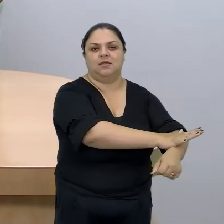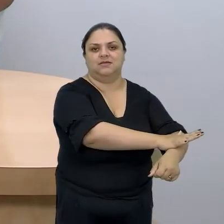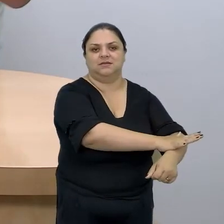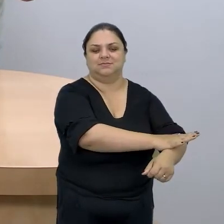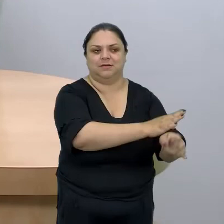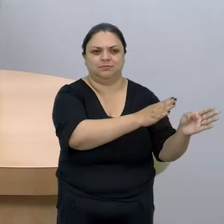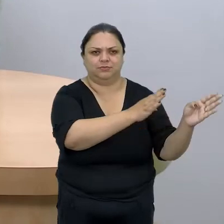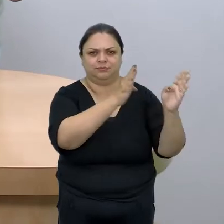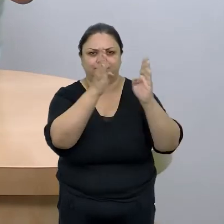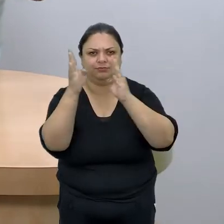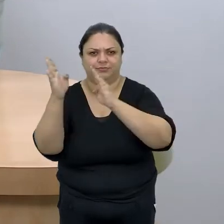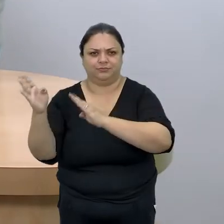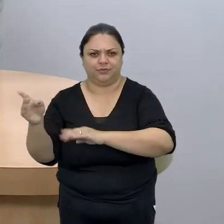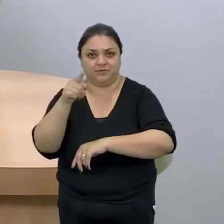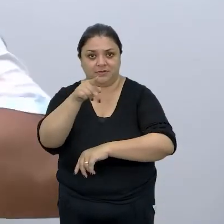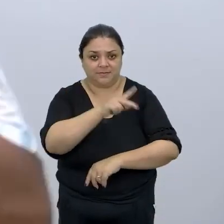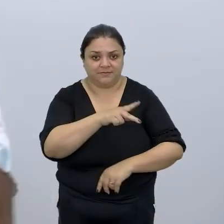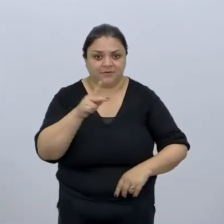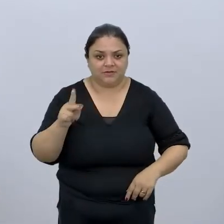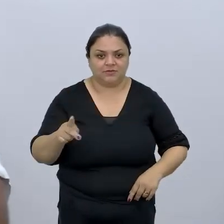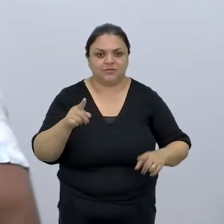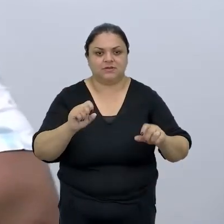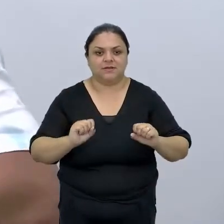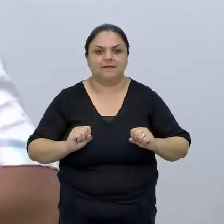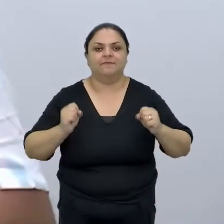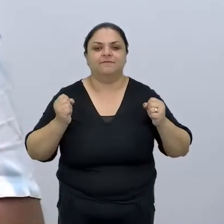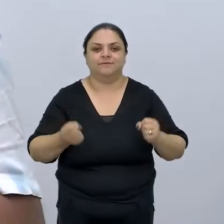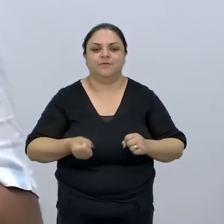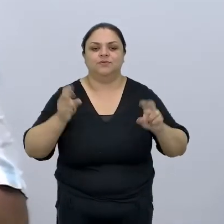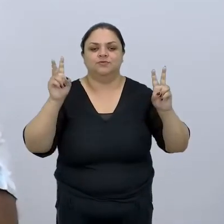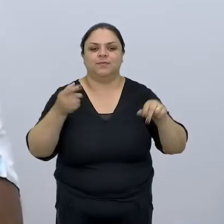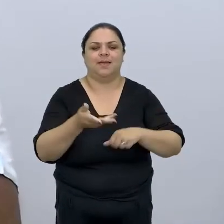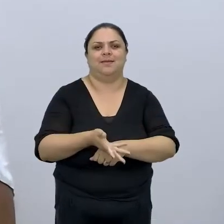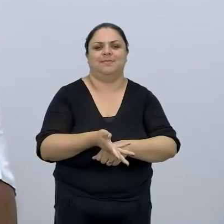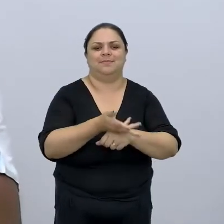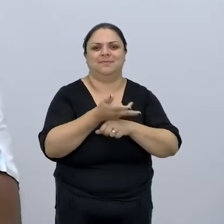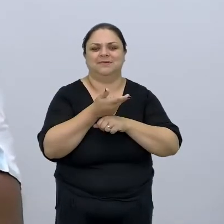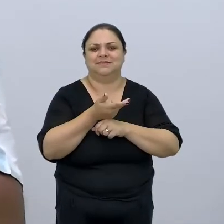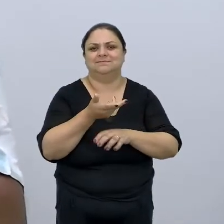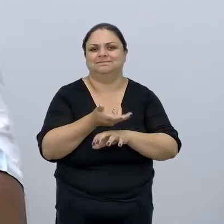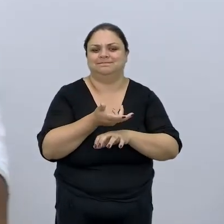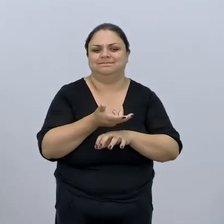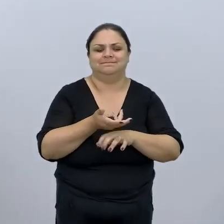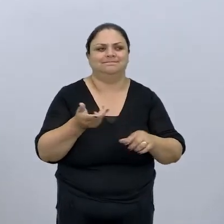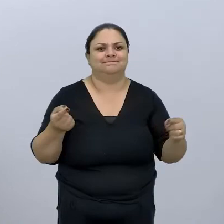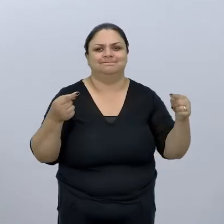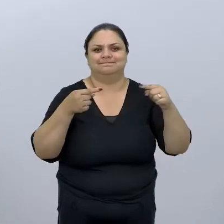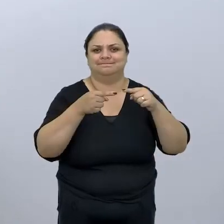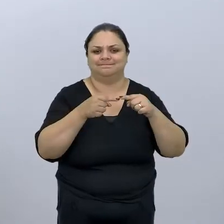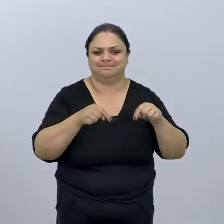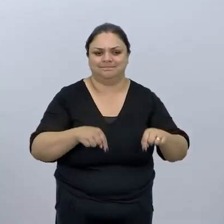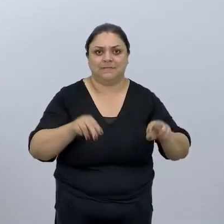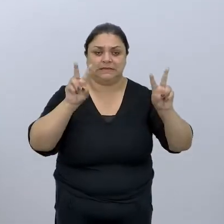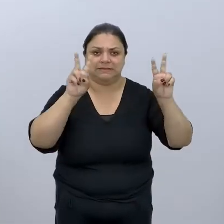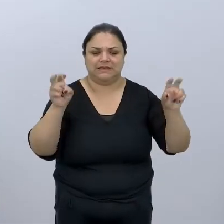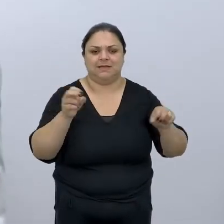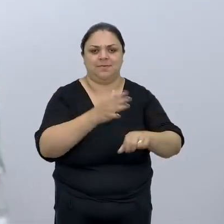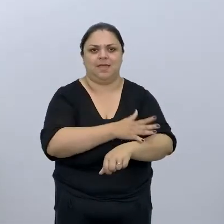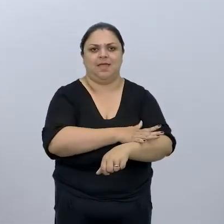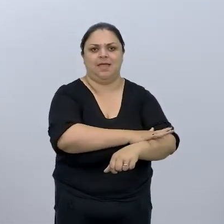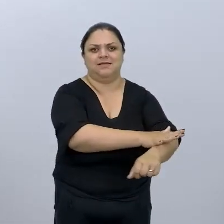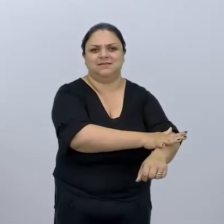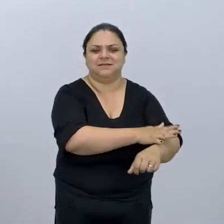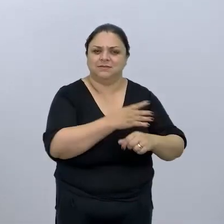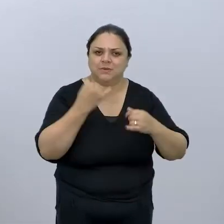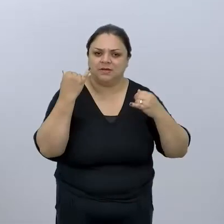antirracista, você professor, que procura aulas com habilidades, que que correspondam ao tema do